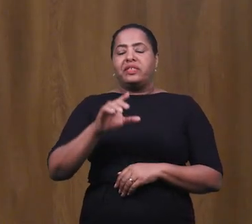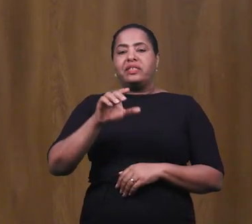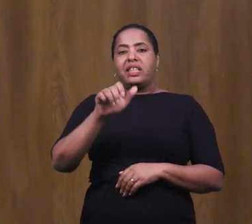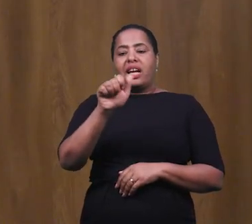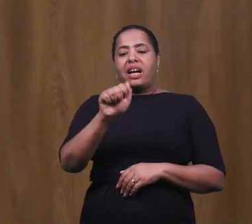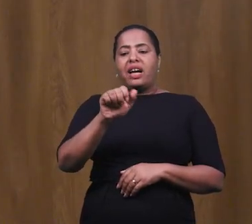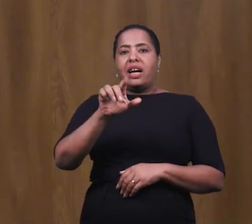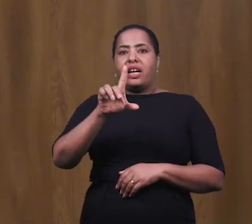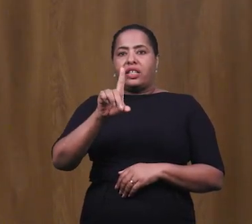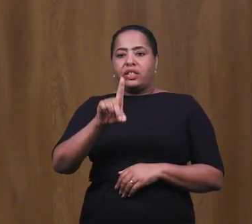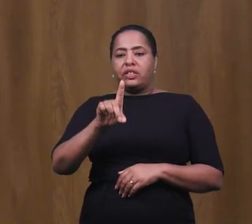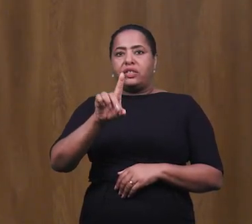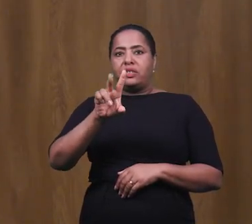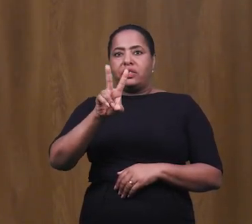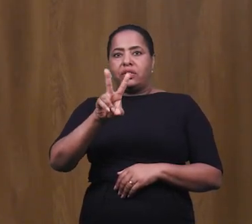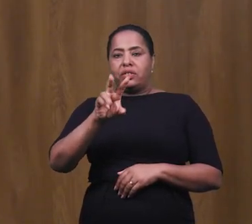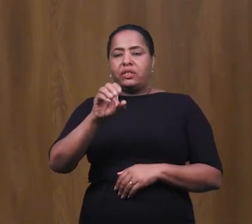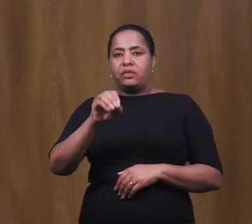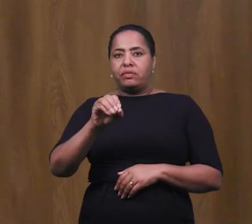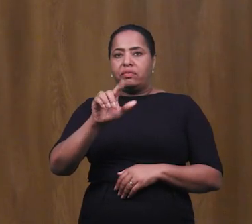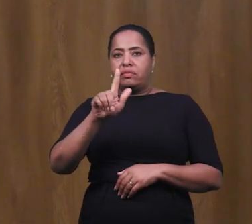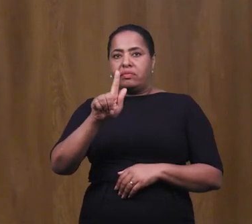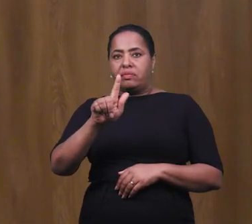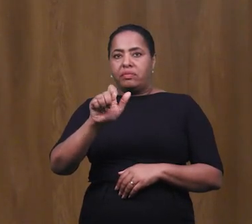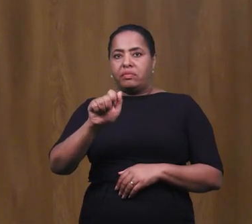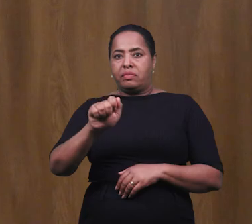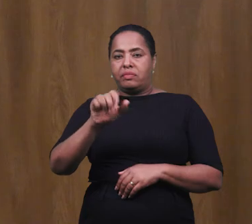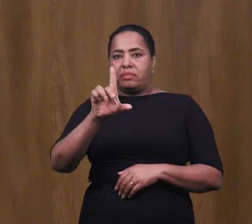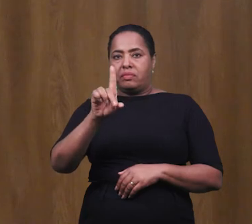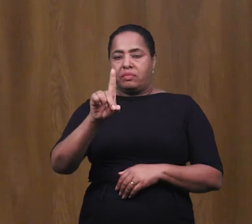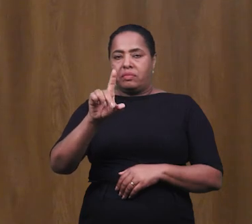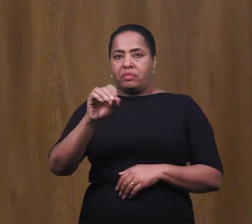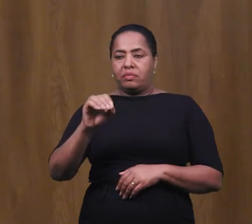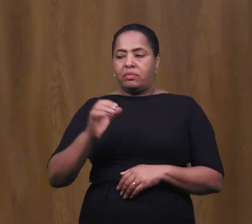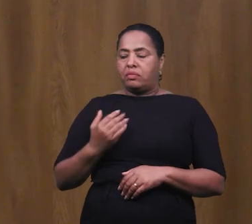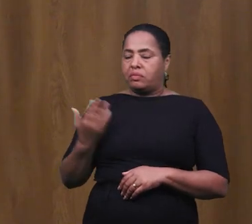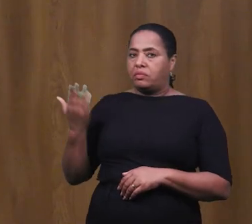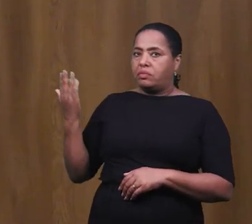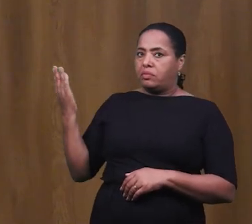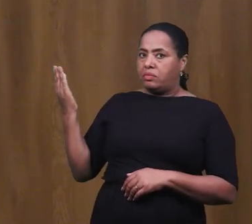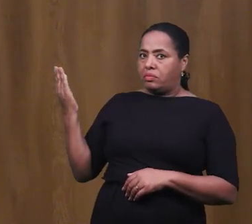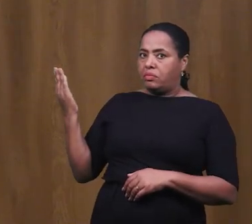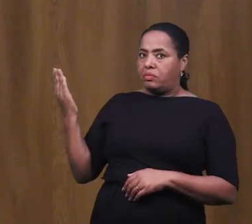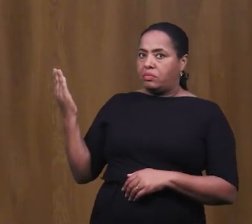só. Incha um lado da boca e a gente vai rodar.